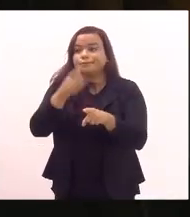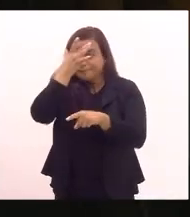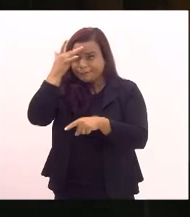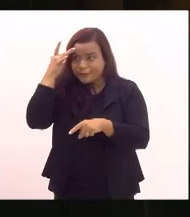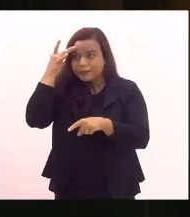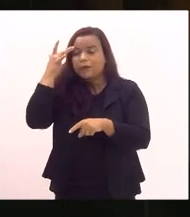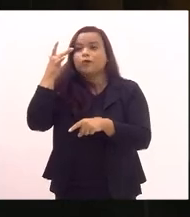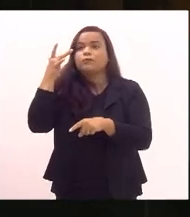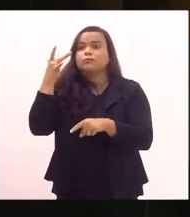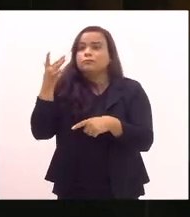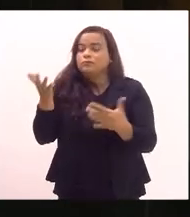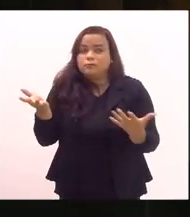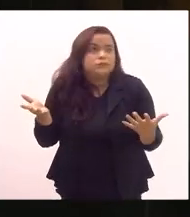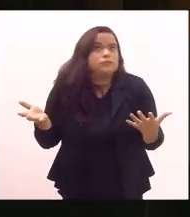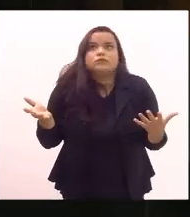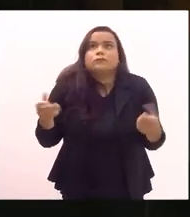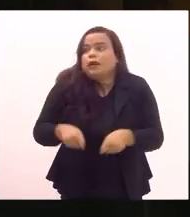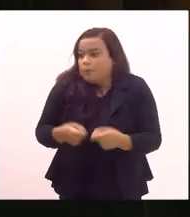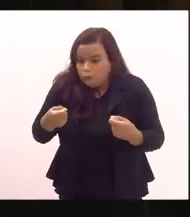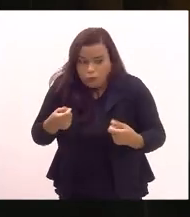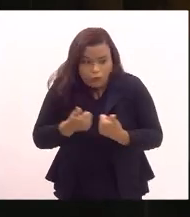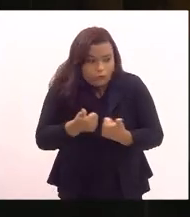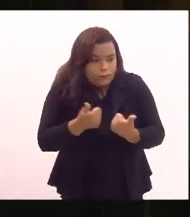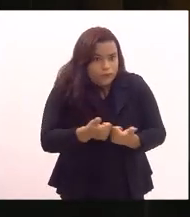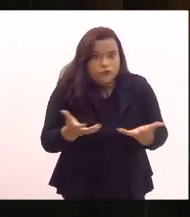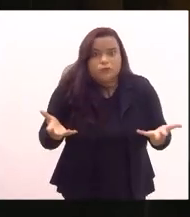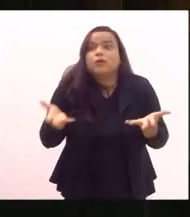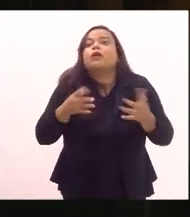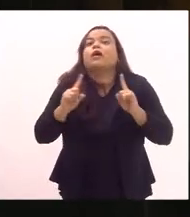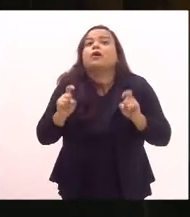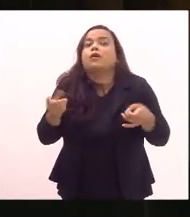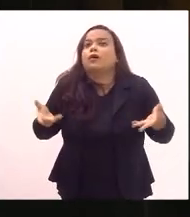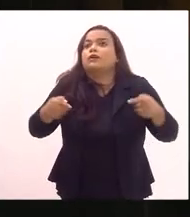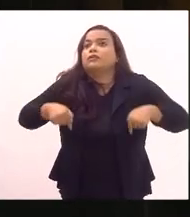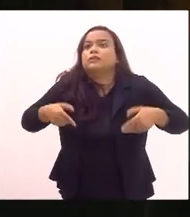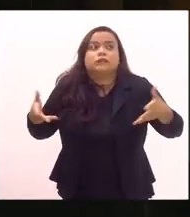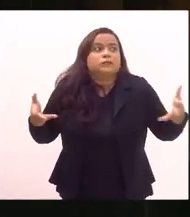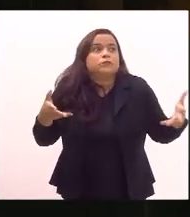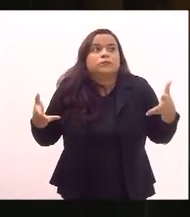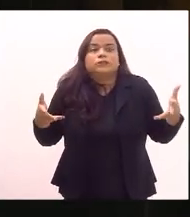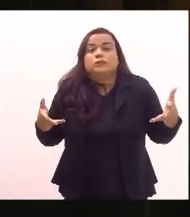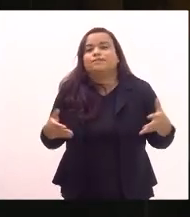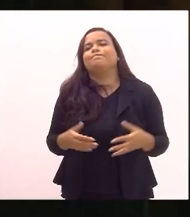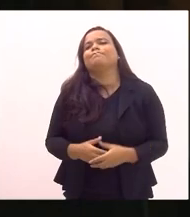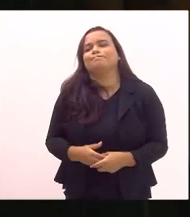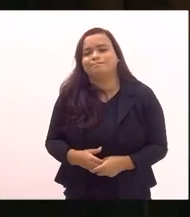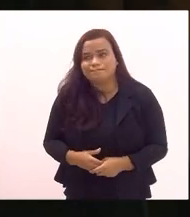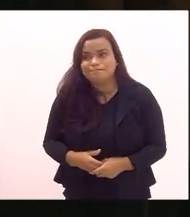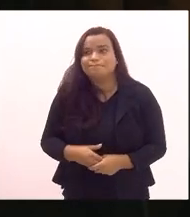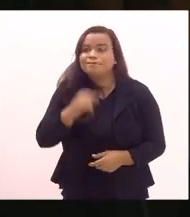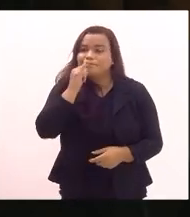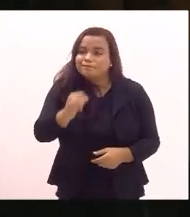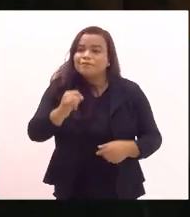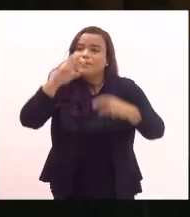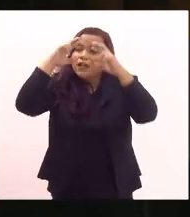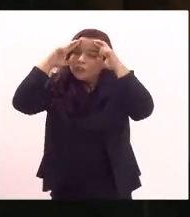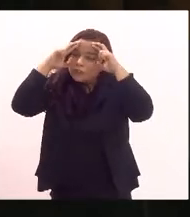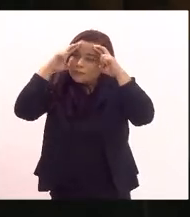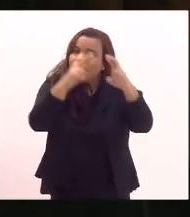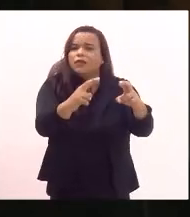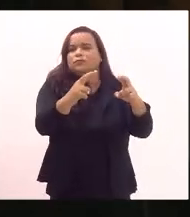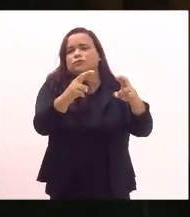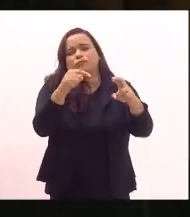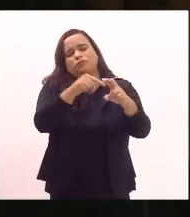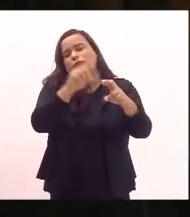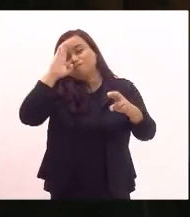do nada porque não tem como prever Eu Só Queria Dizer para vocês respeito é a